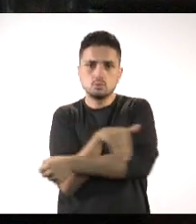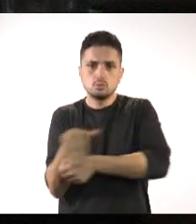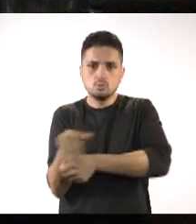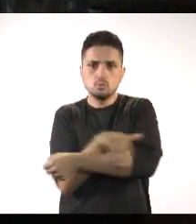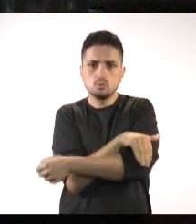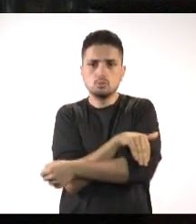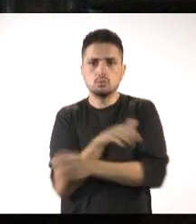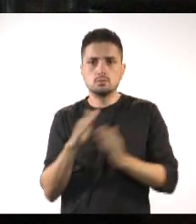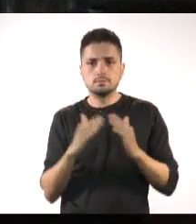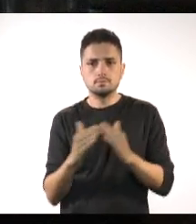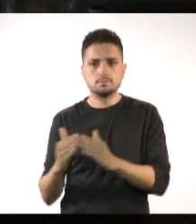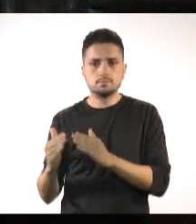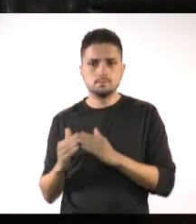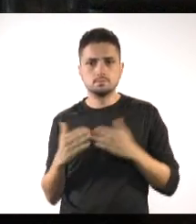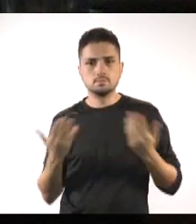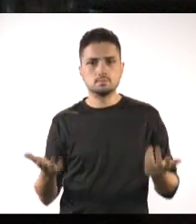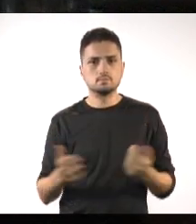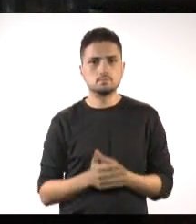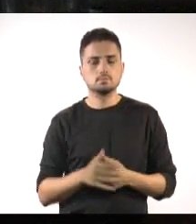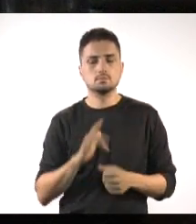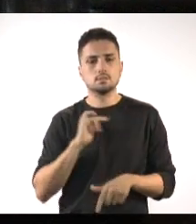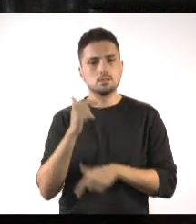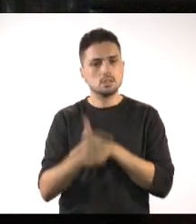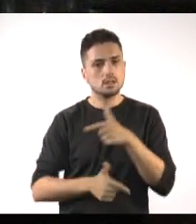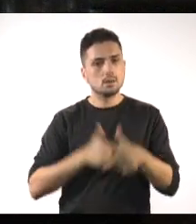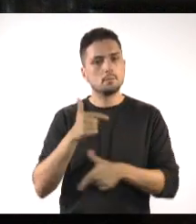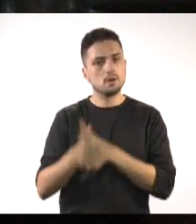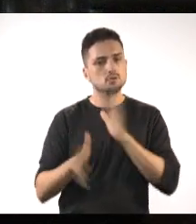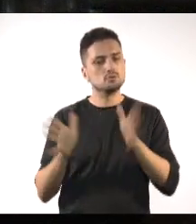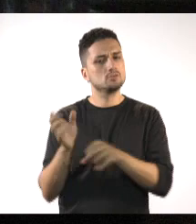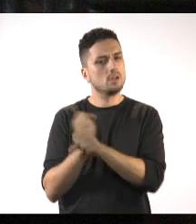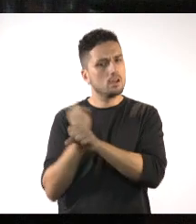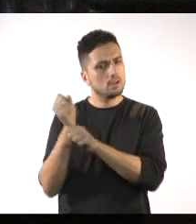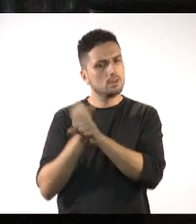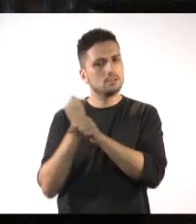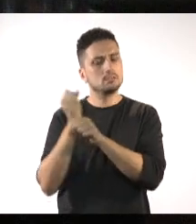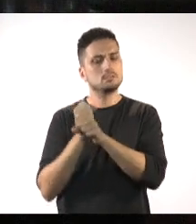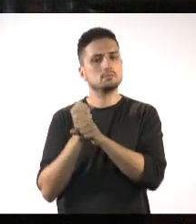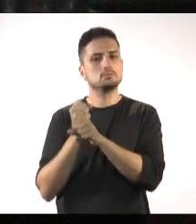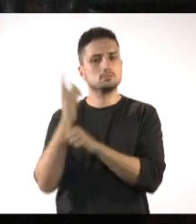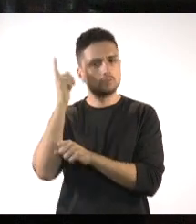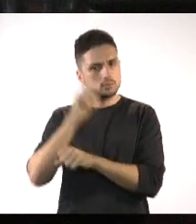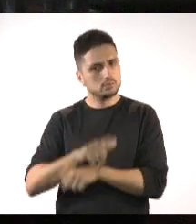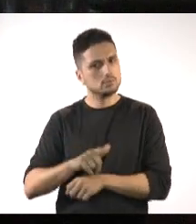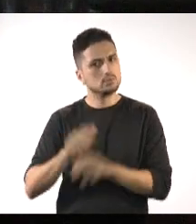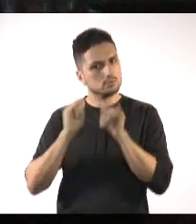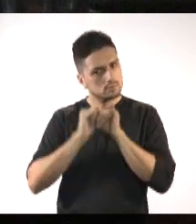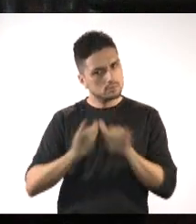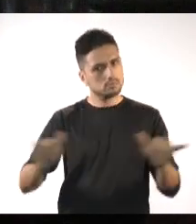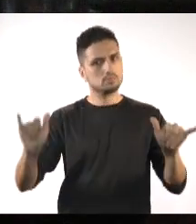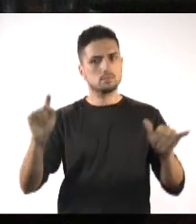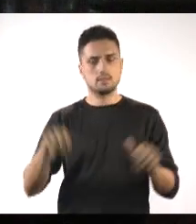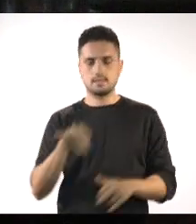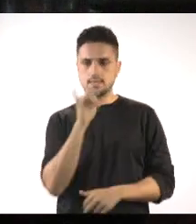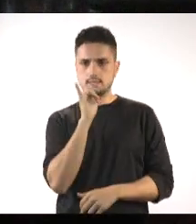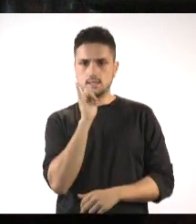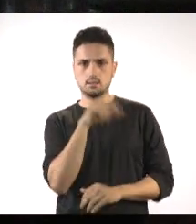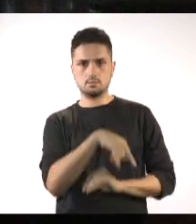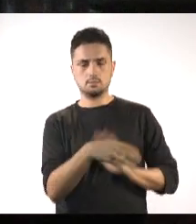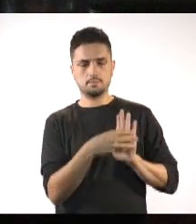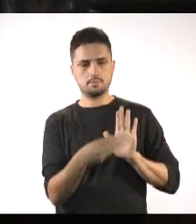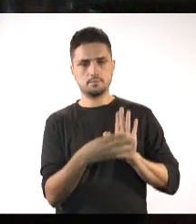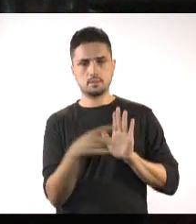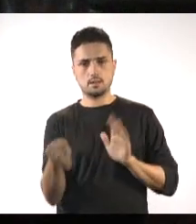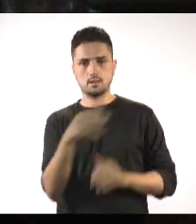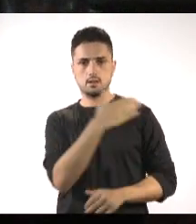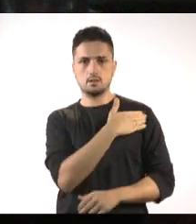rua. E esse trabalho tem já alguns anos, tem levado adiante. É um belo exemplo que ela aprendeu com a irmã